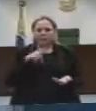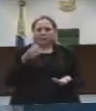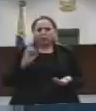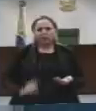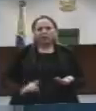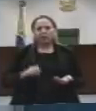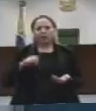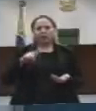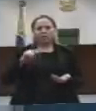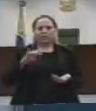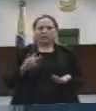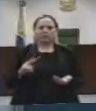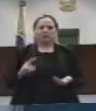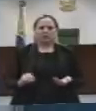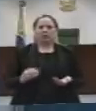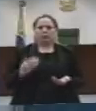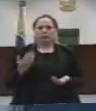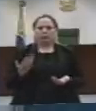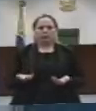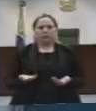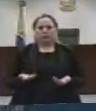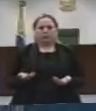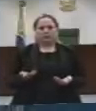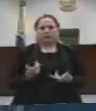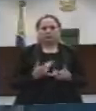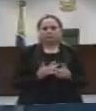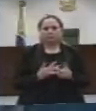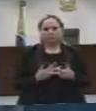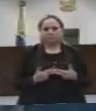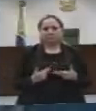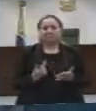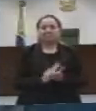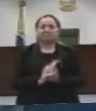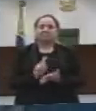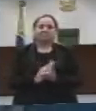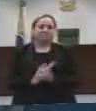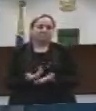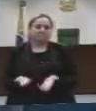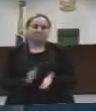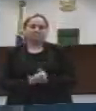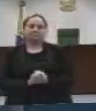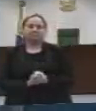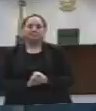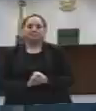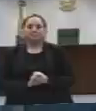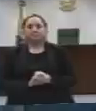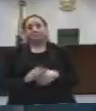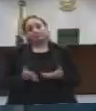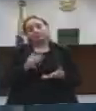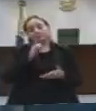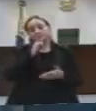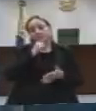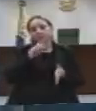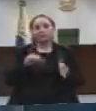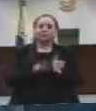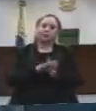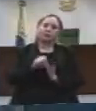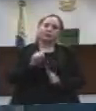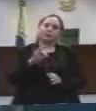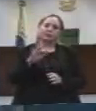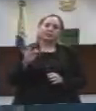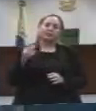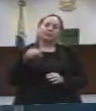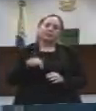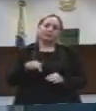a meu modest entender altamente carente de fundamentação constitucional Mas que pena não chegou aqui chegou via esse momento